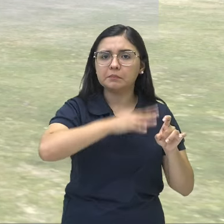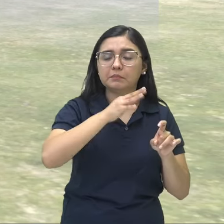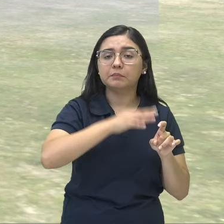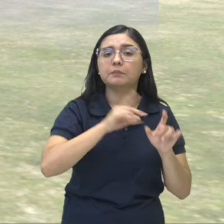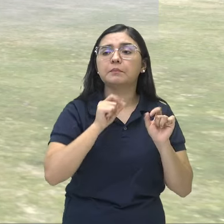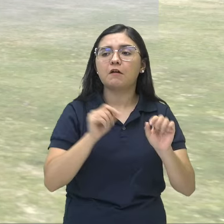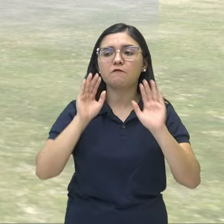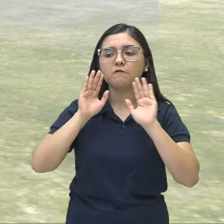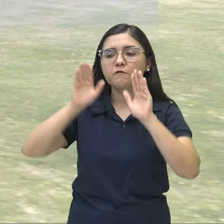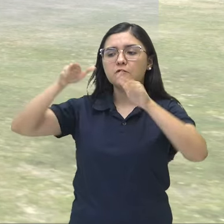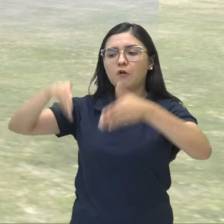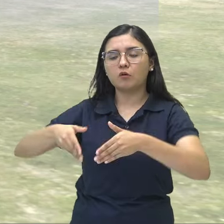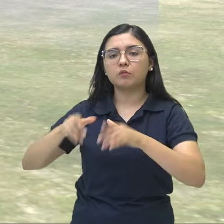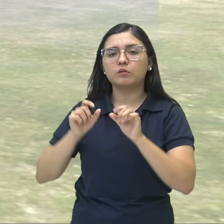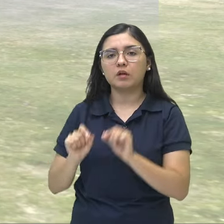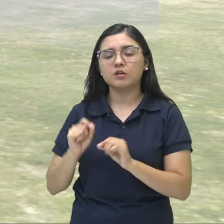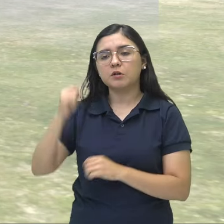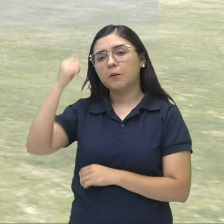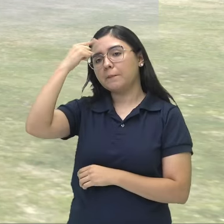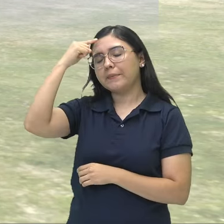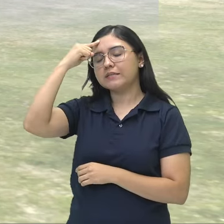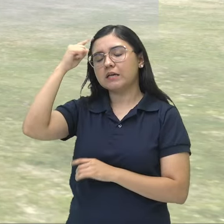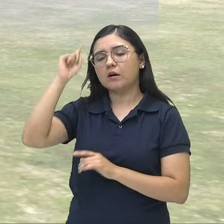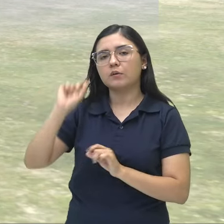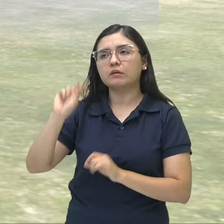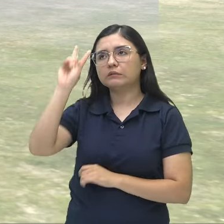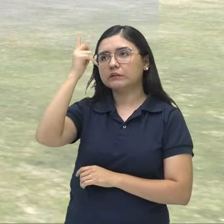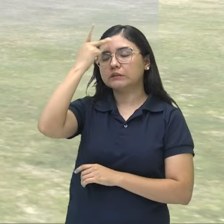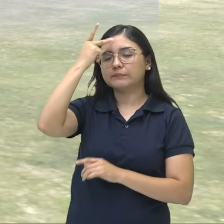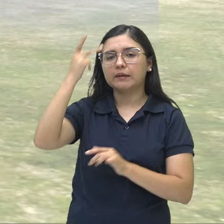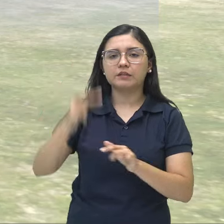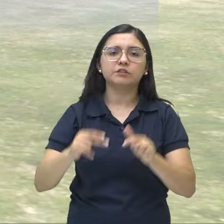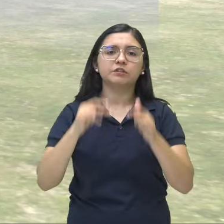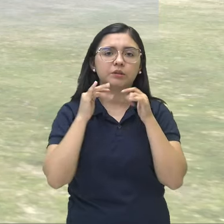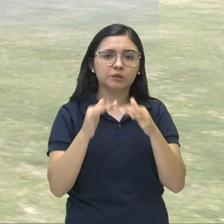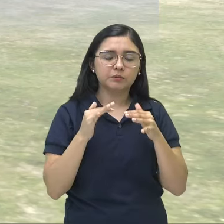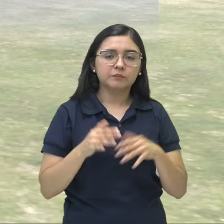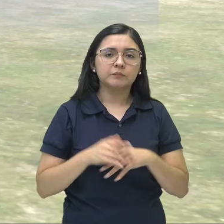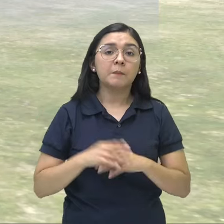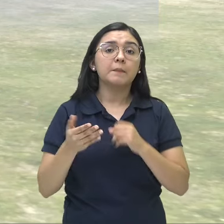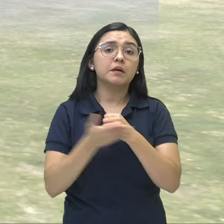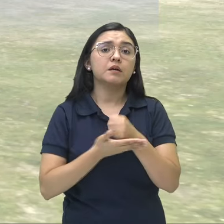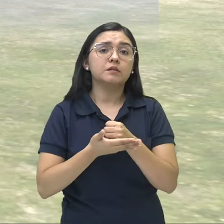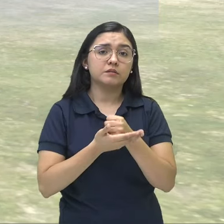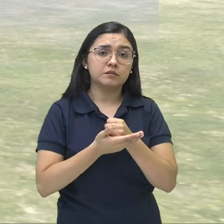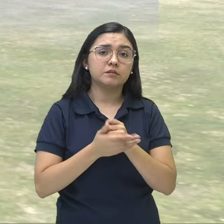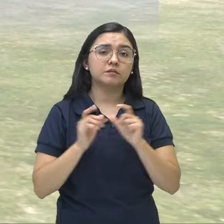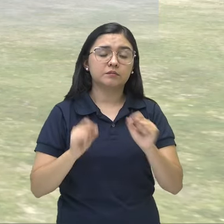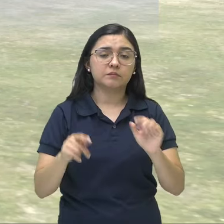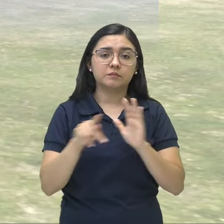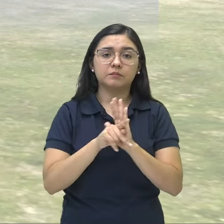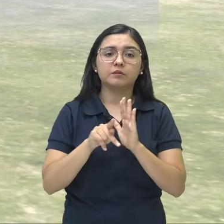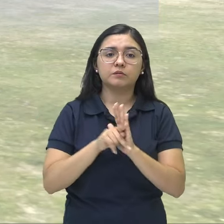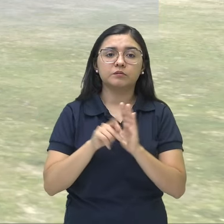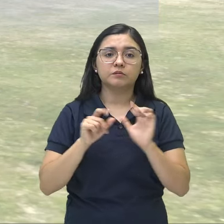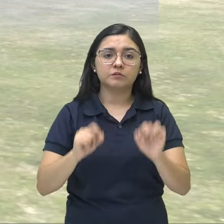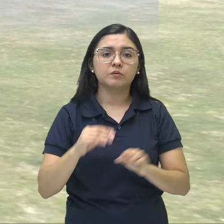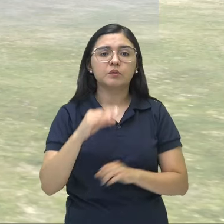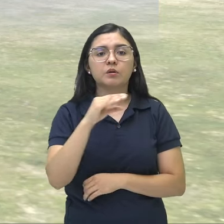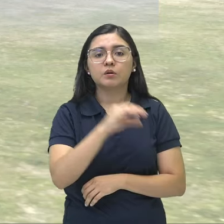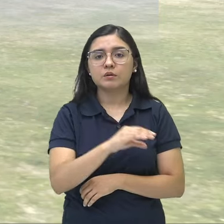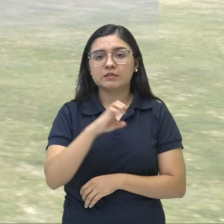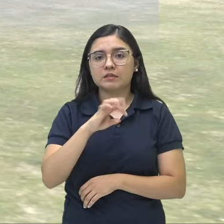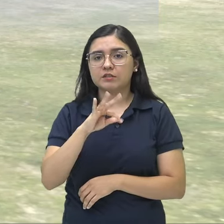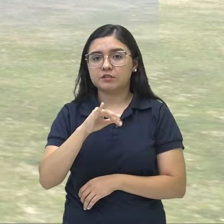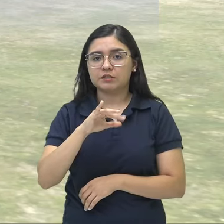Para estabelecer uma forma de pensar mais naturalista, ou seja, baseada no ceticismo. O que seria esse